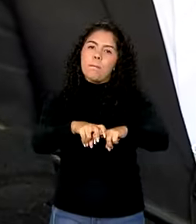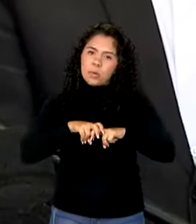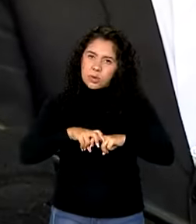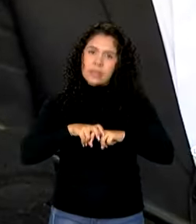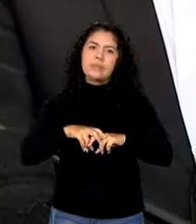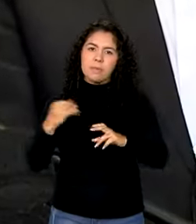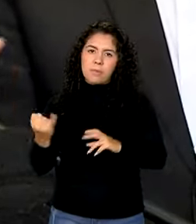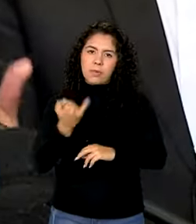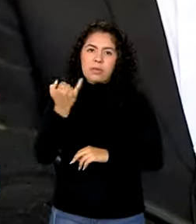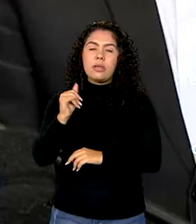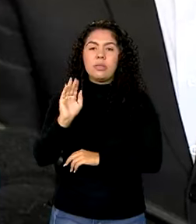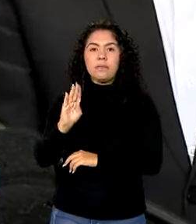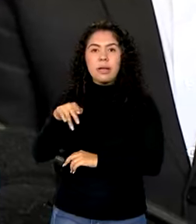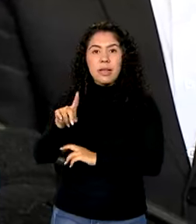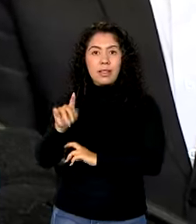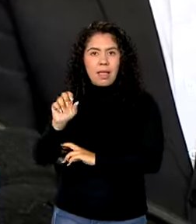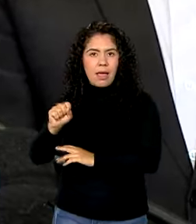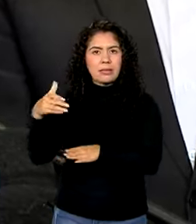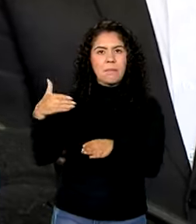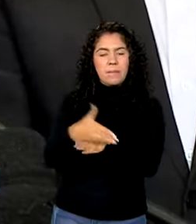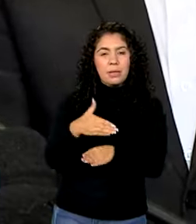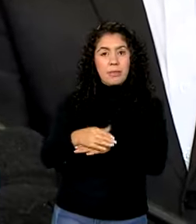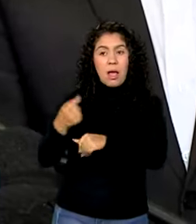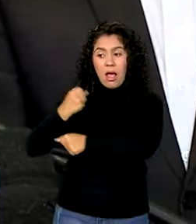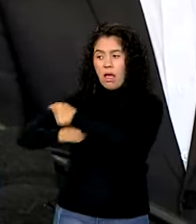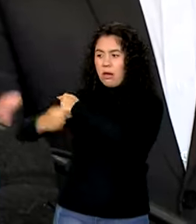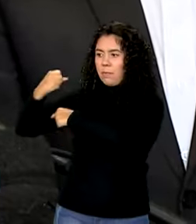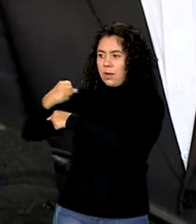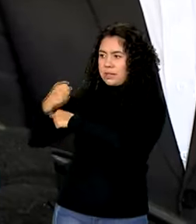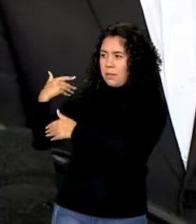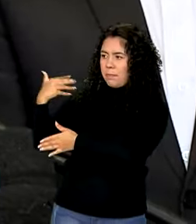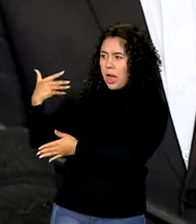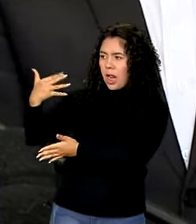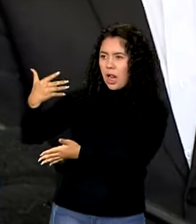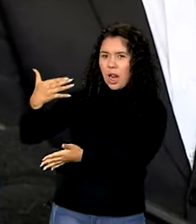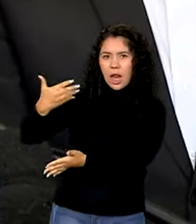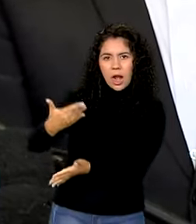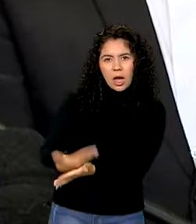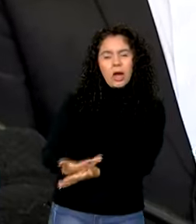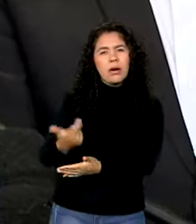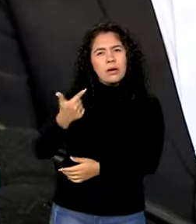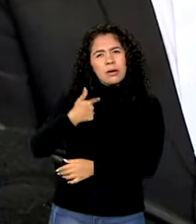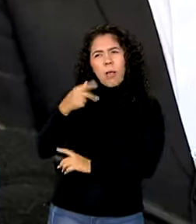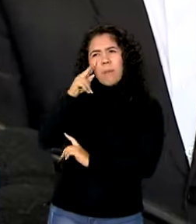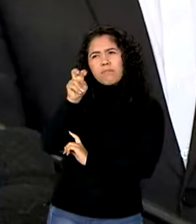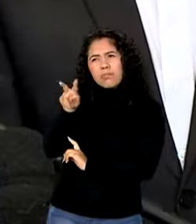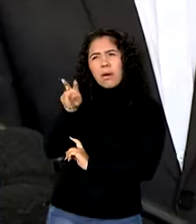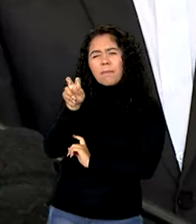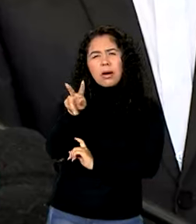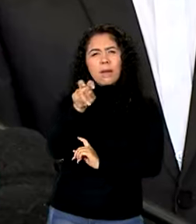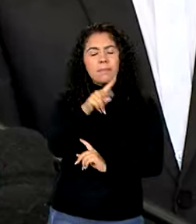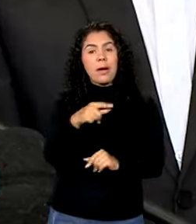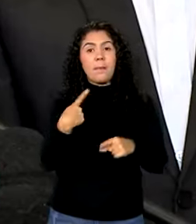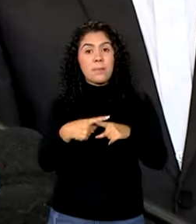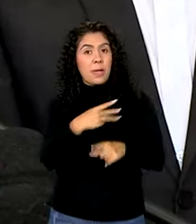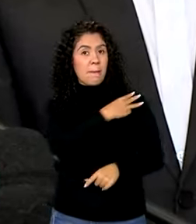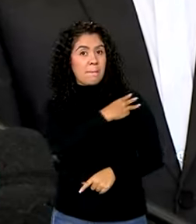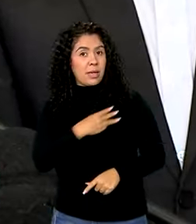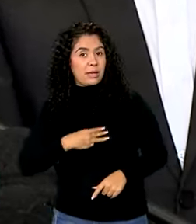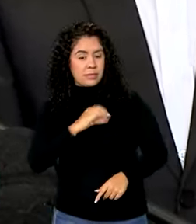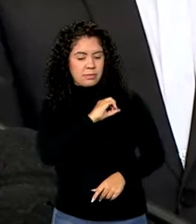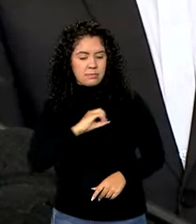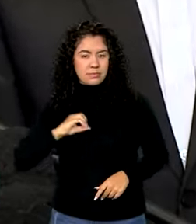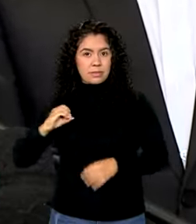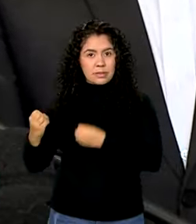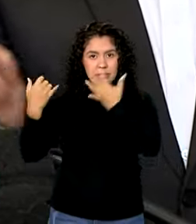MDS. Do ano passado para cá, eu tenho acompanhado isso que a ministra Marina acabou de